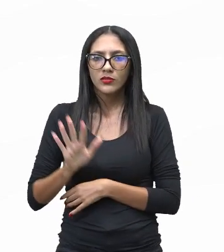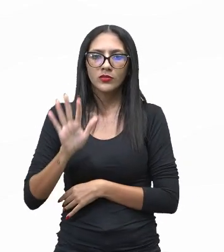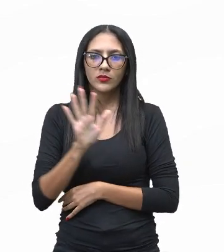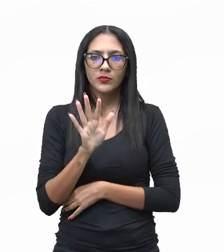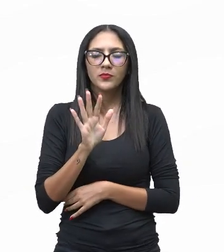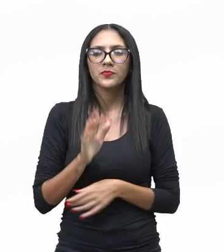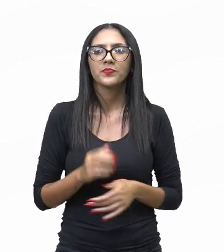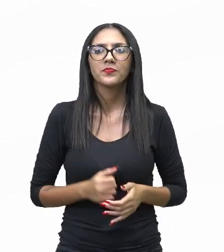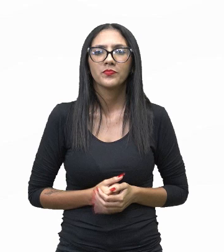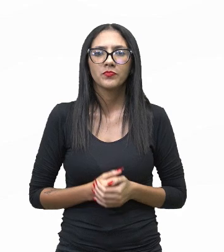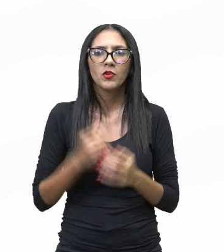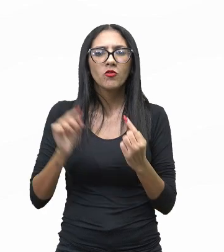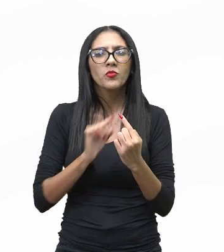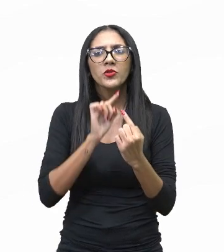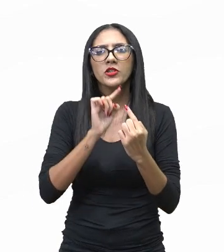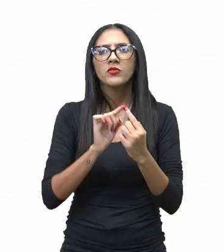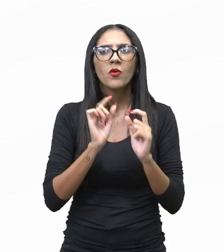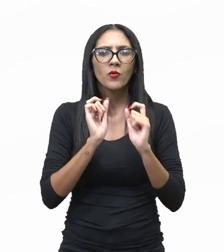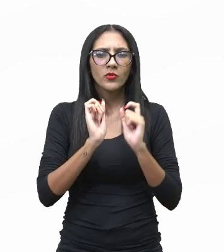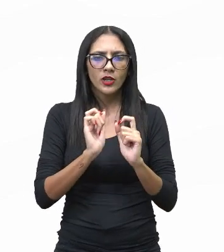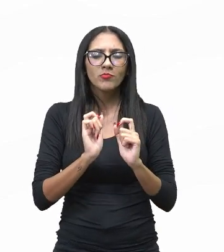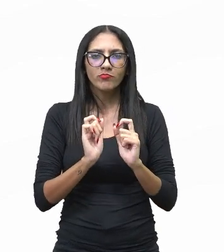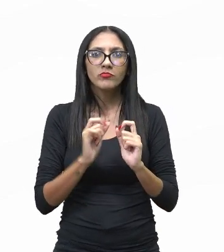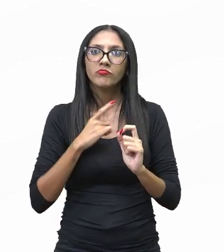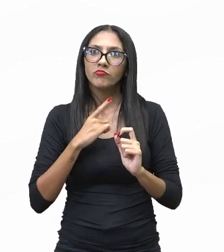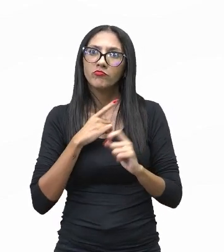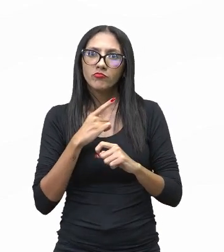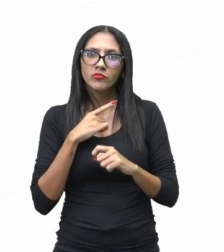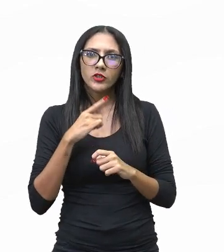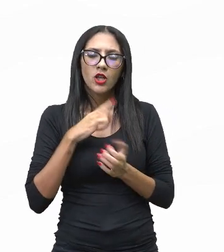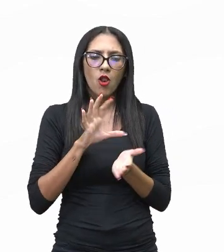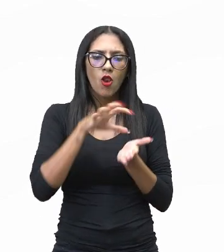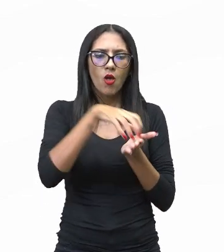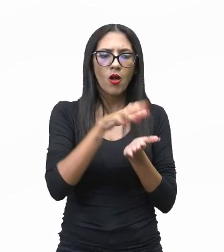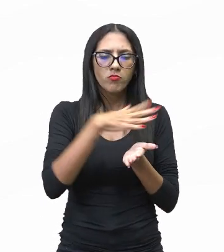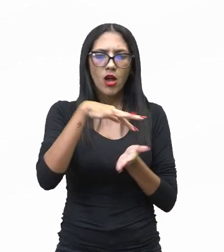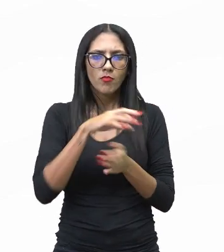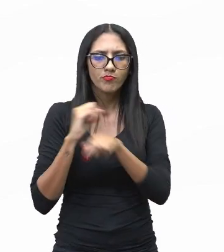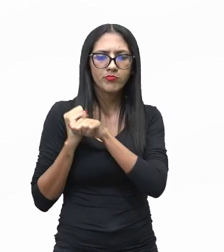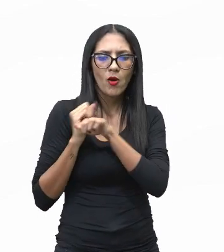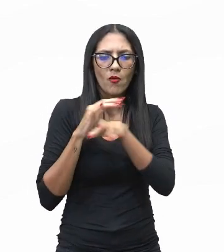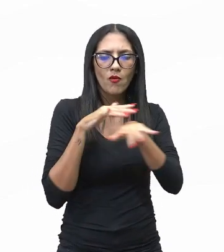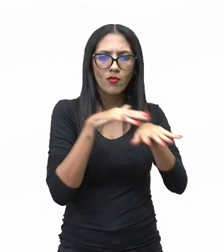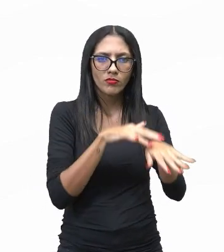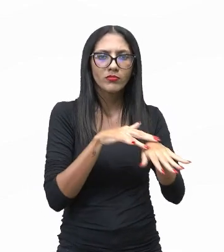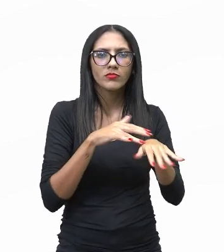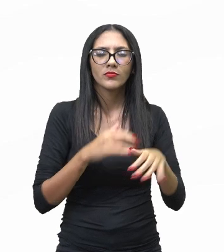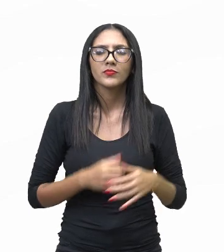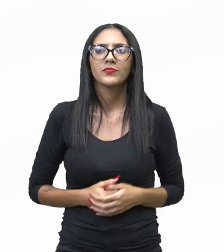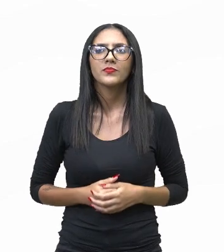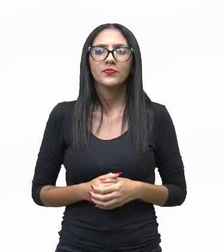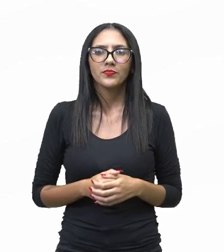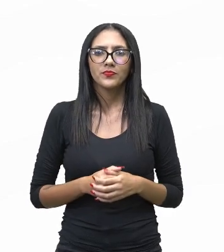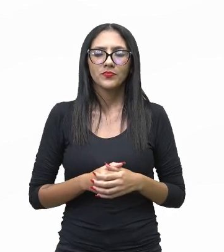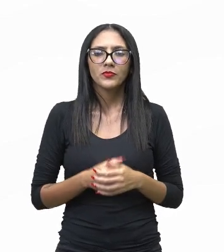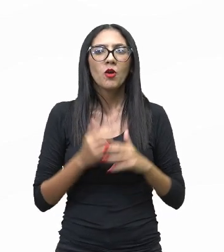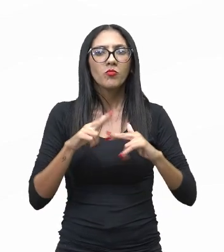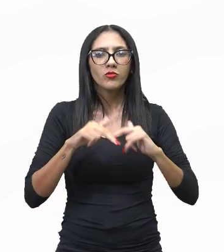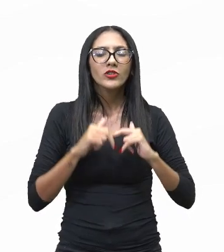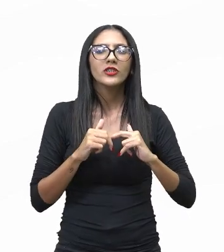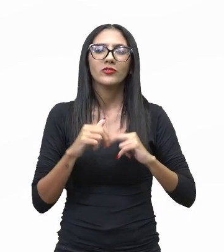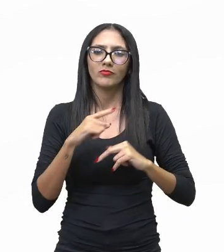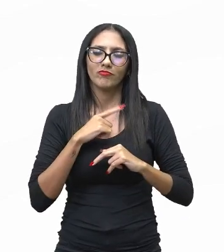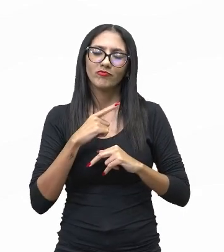onde o objetivo era realmente colonizar essas áreas ali, né? A gente tem, então, esse processo ali